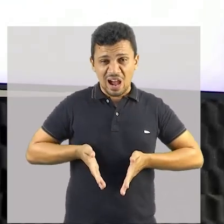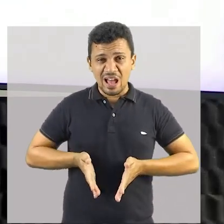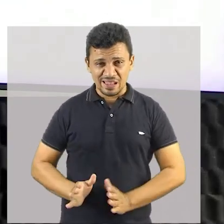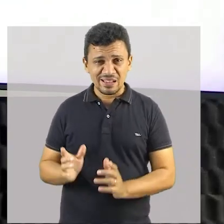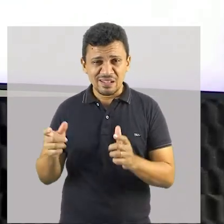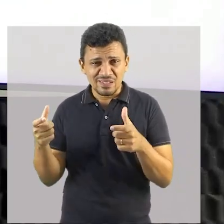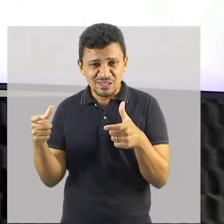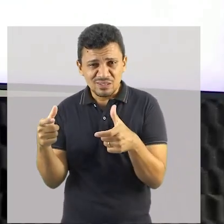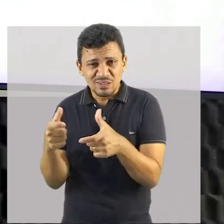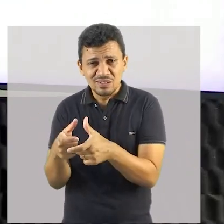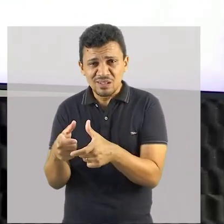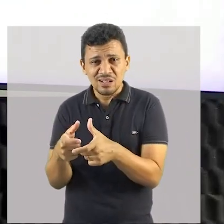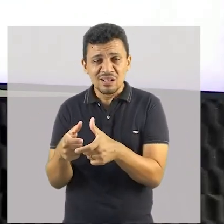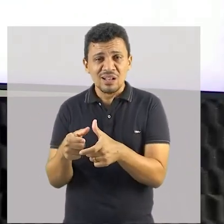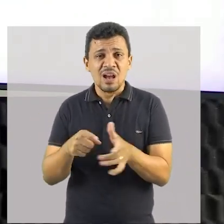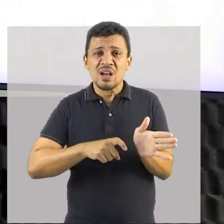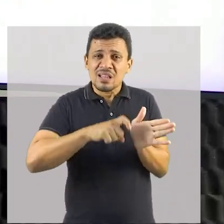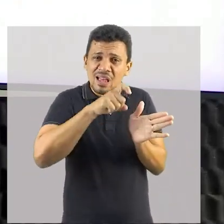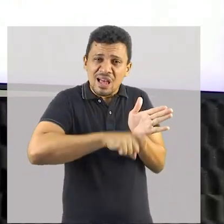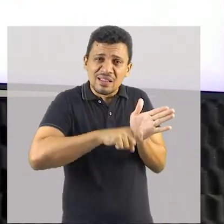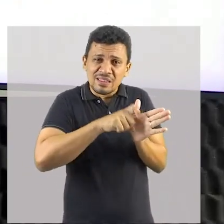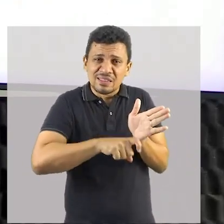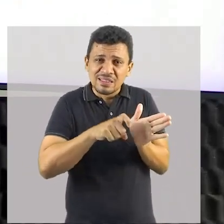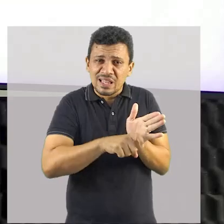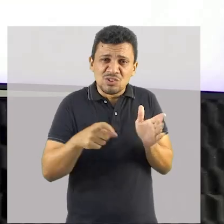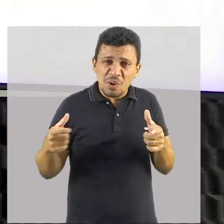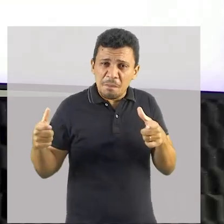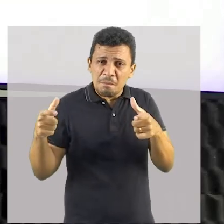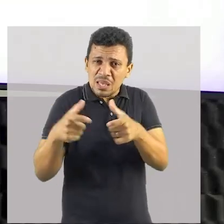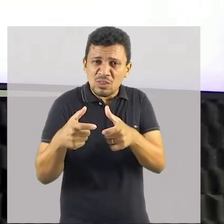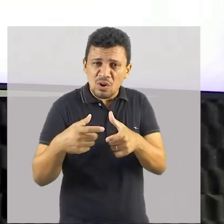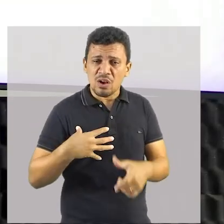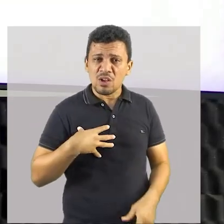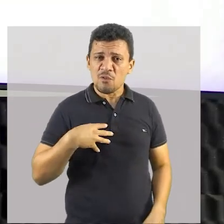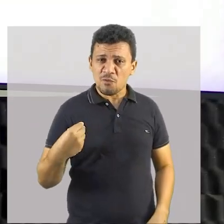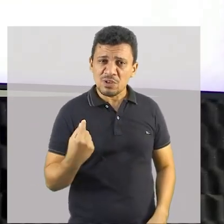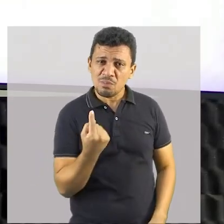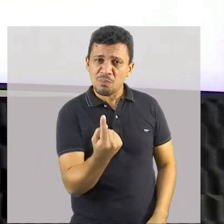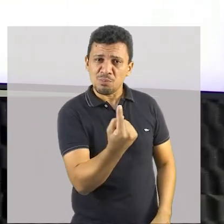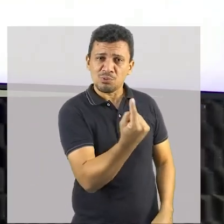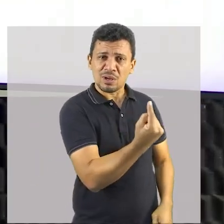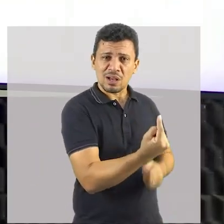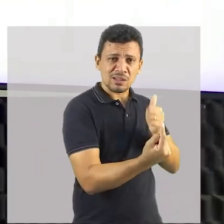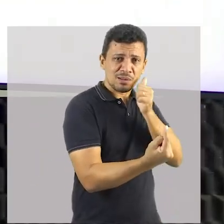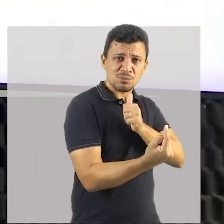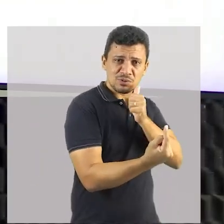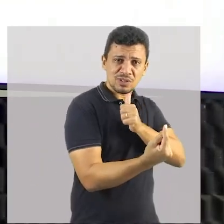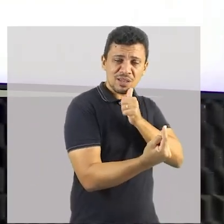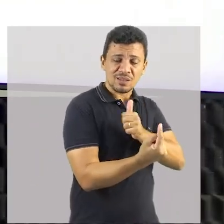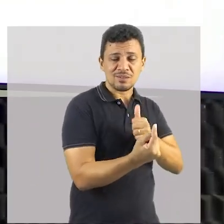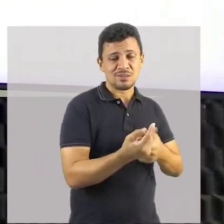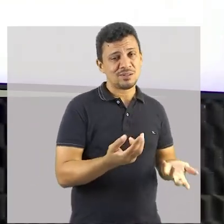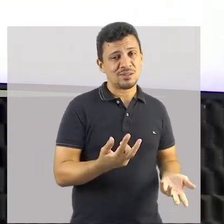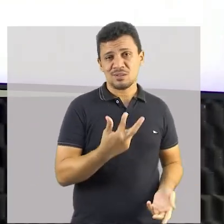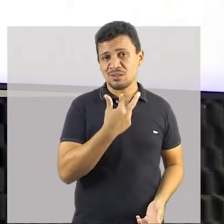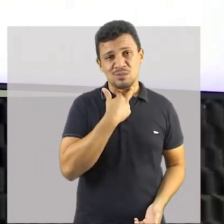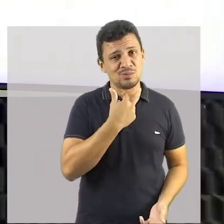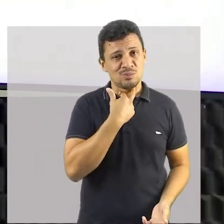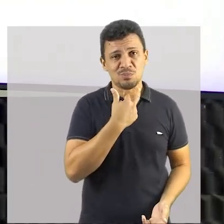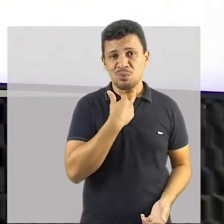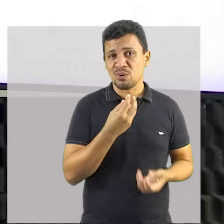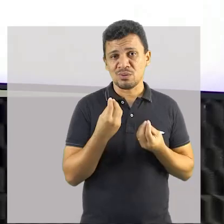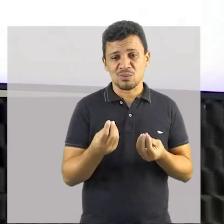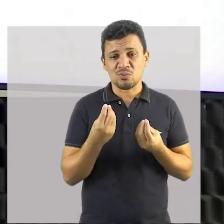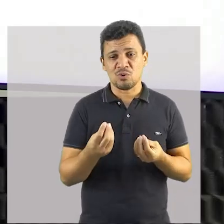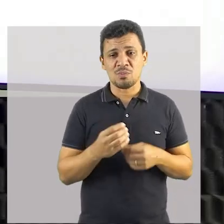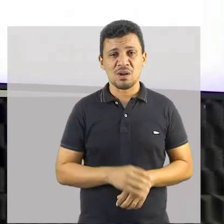no menor indicador de filhos por mulher, no menor ritmo de crescimento da população, então não posso conceber